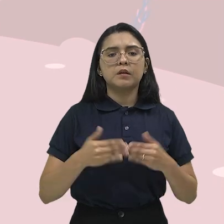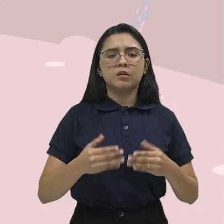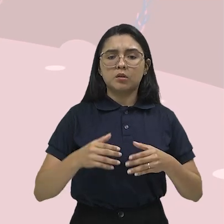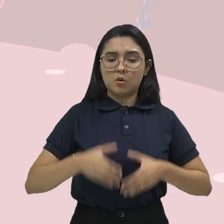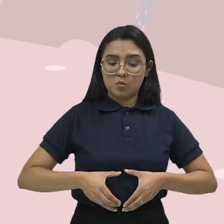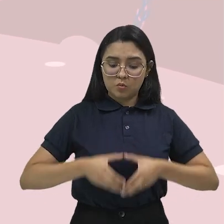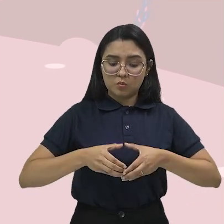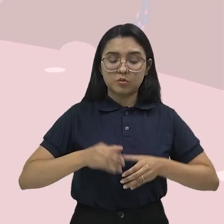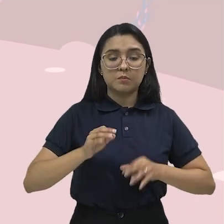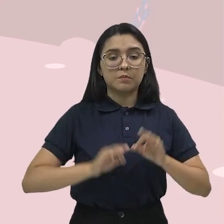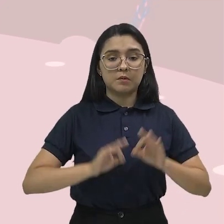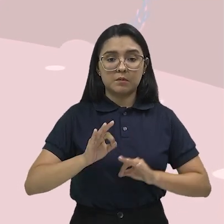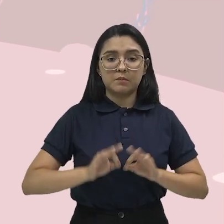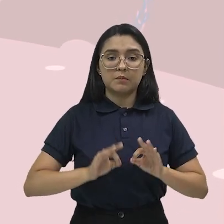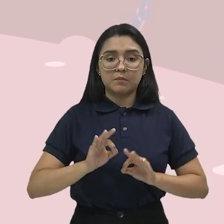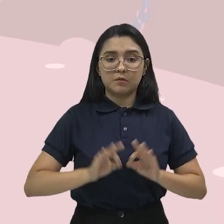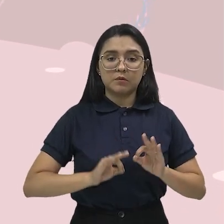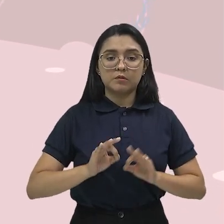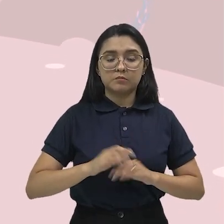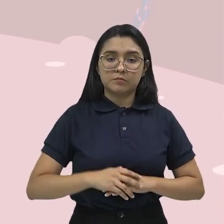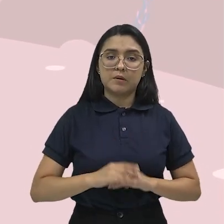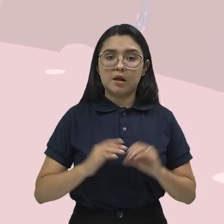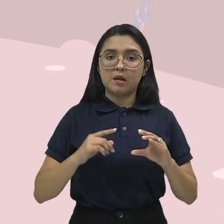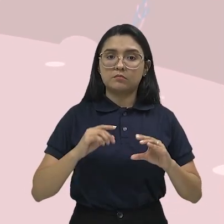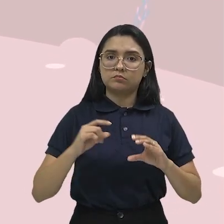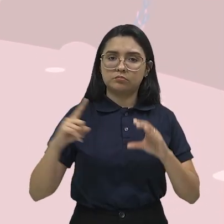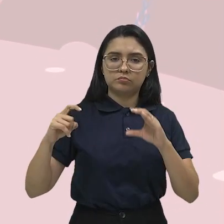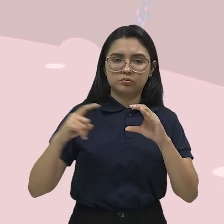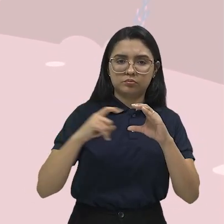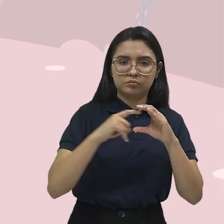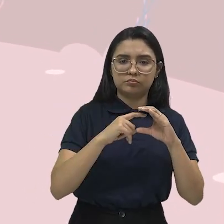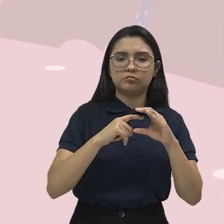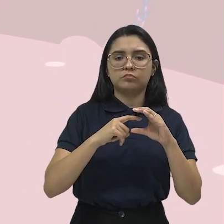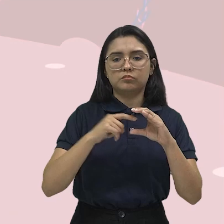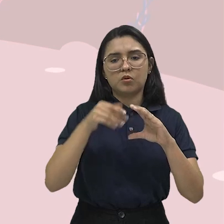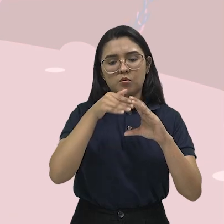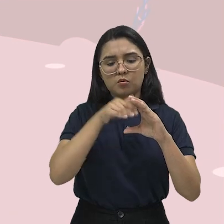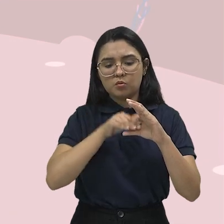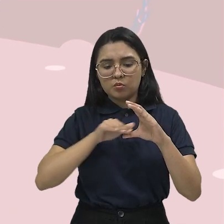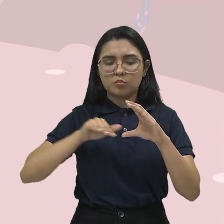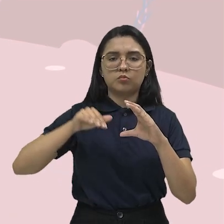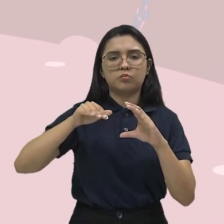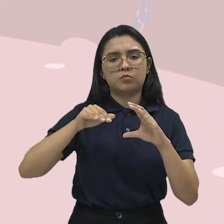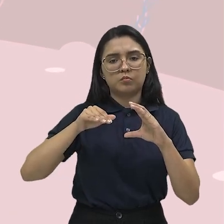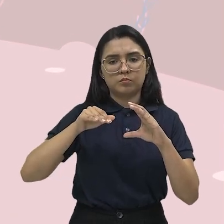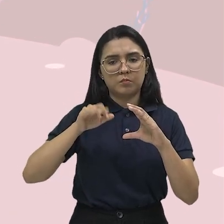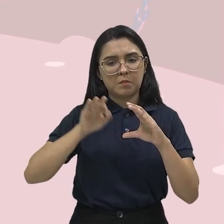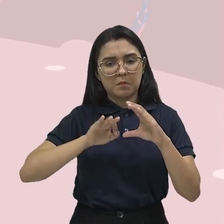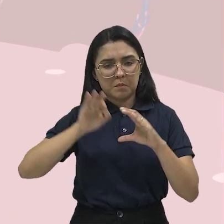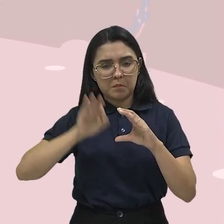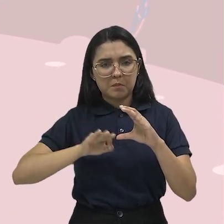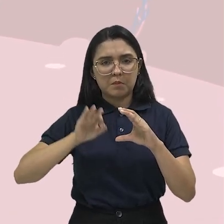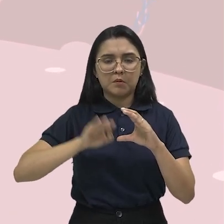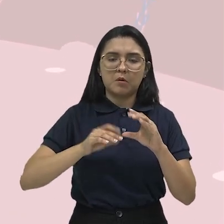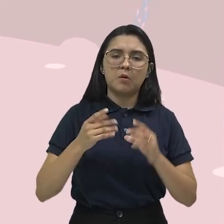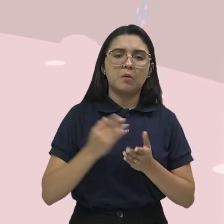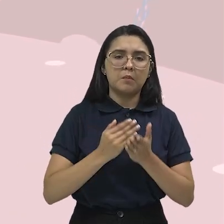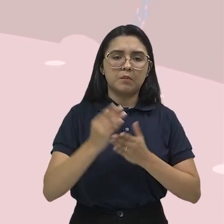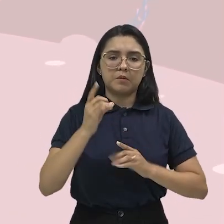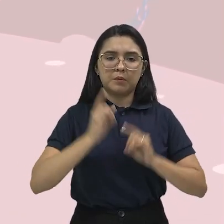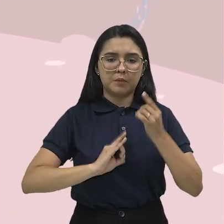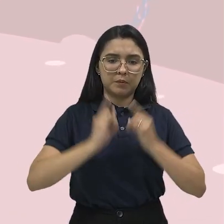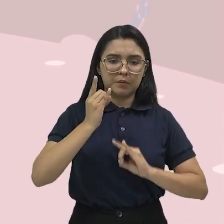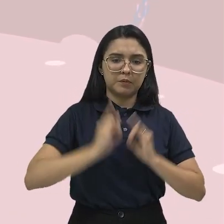prepara para acolher essa encomenda, montando um ambiente propício. Os sinais hormonais continuam instruindo